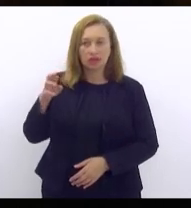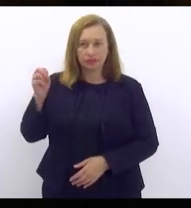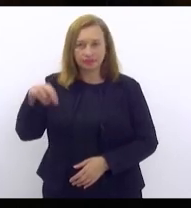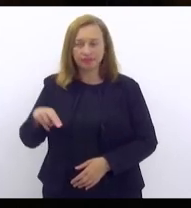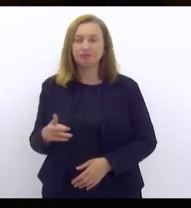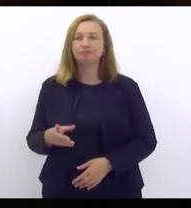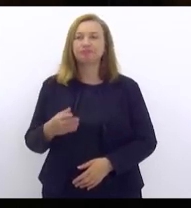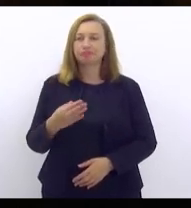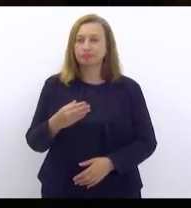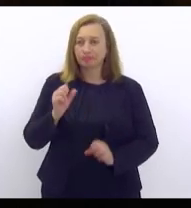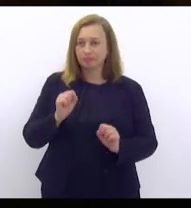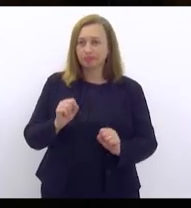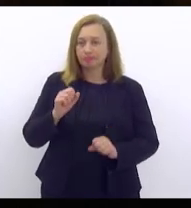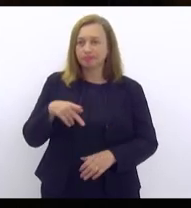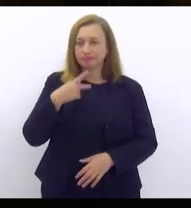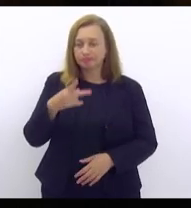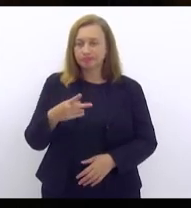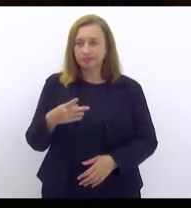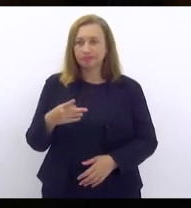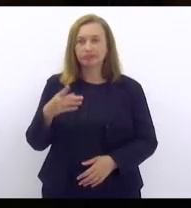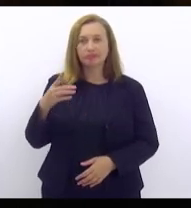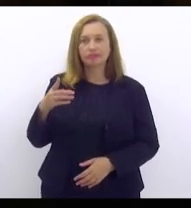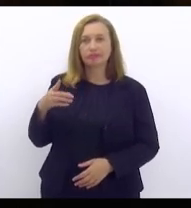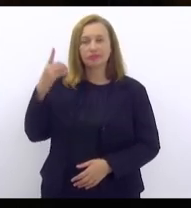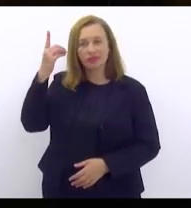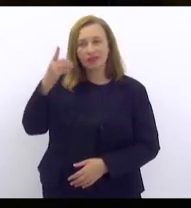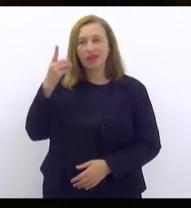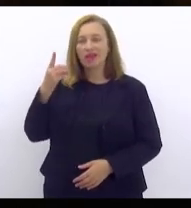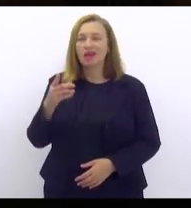parte, deputado. Presidente, permitir.